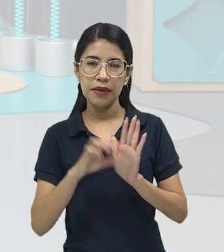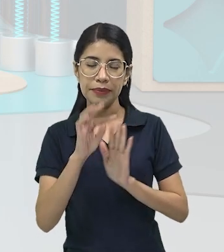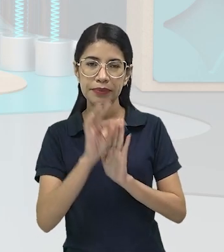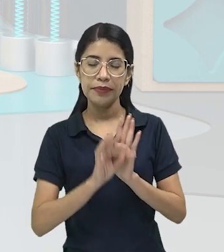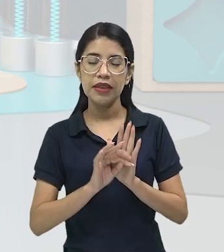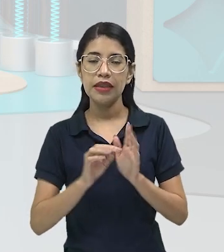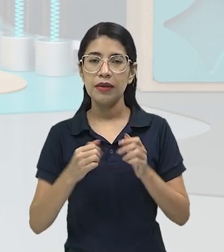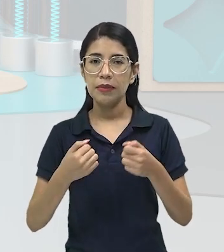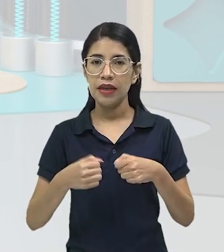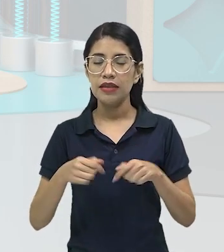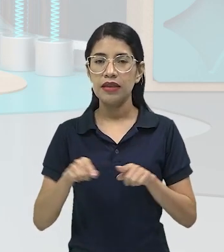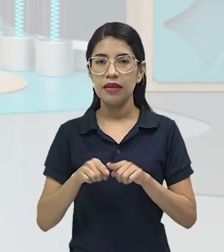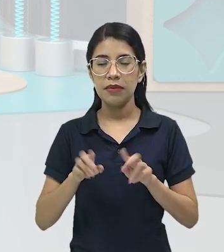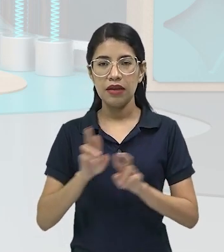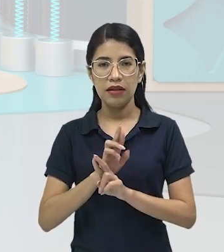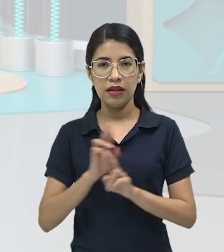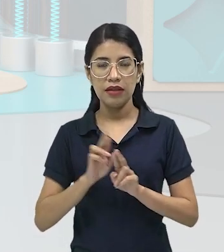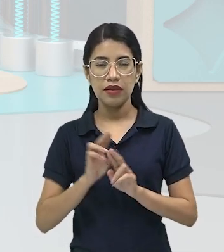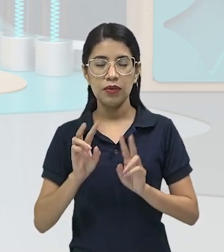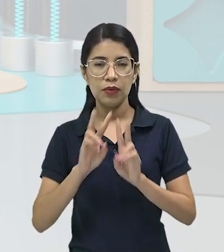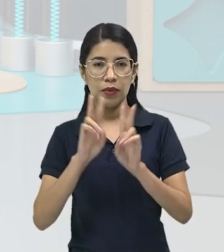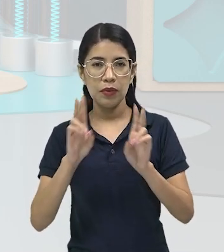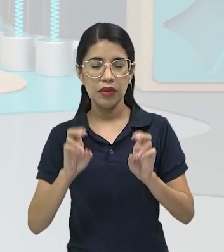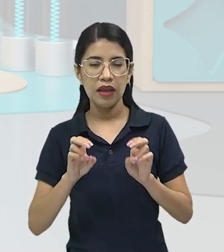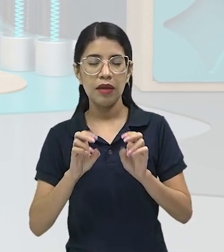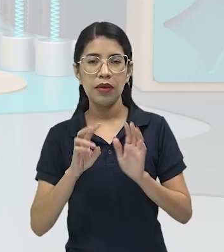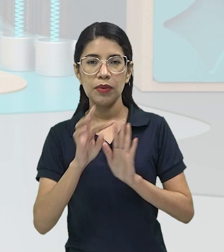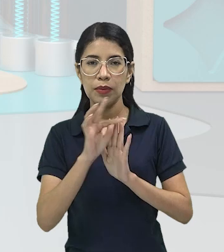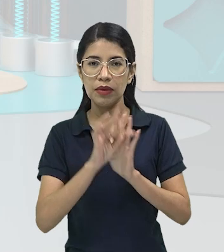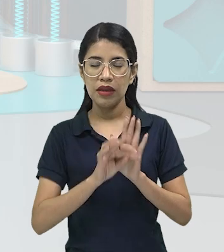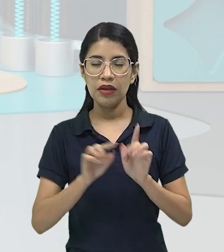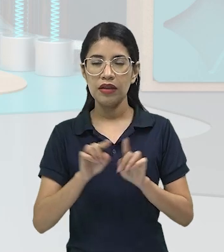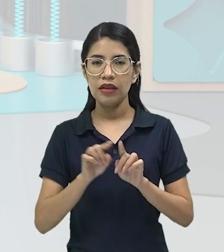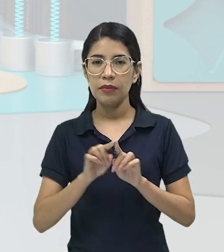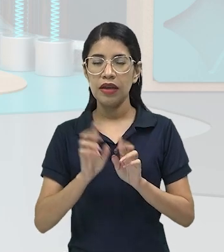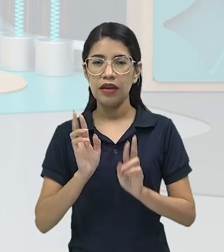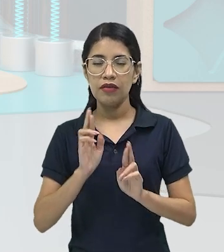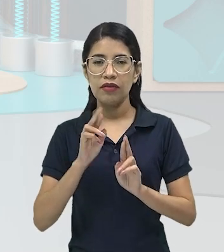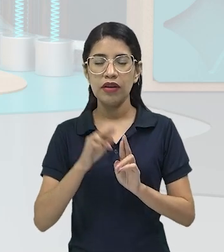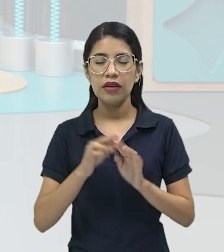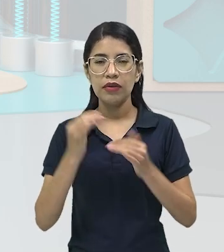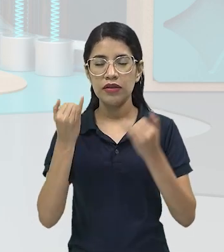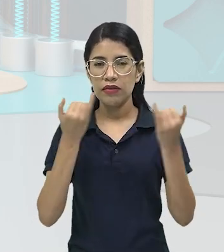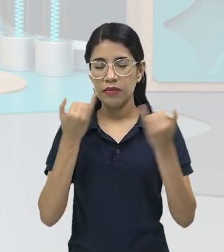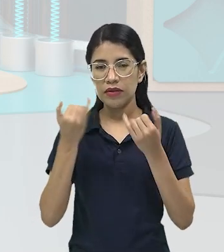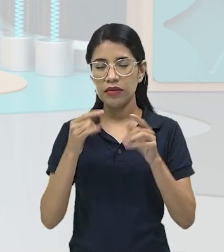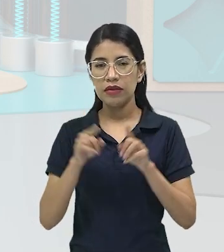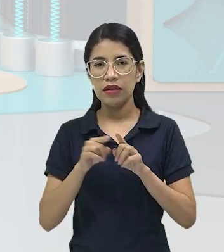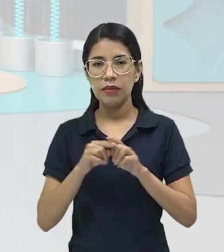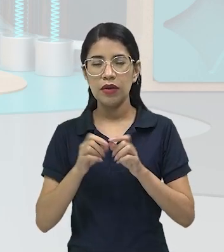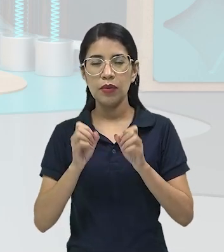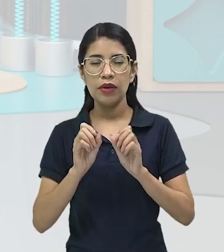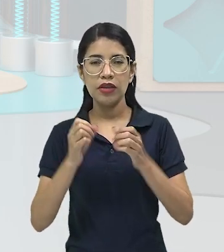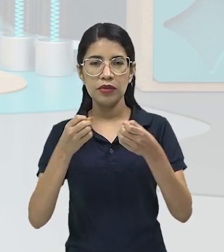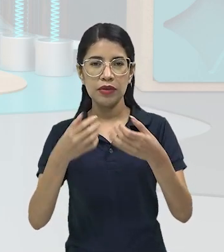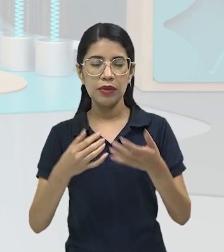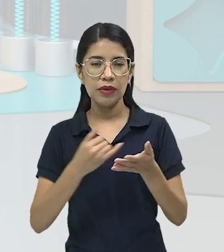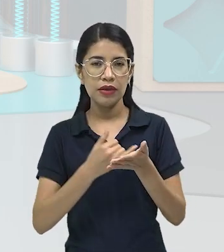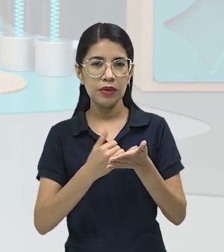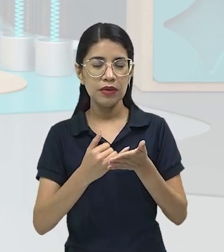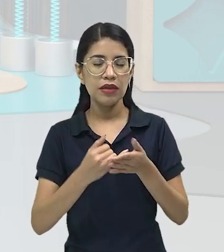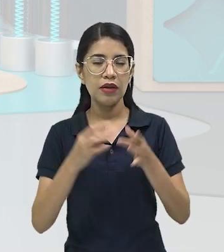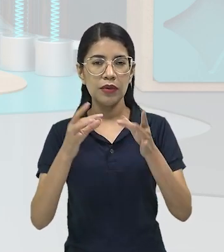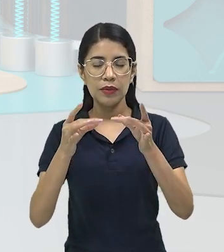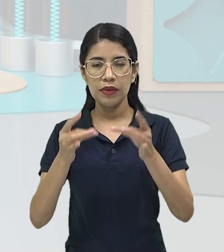você precisa fazer essa relação temática e textual, retomando essas informações, vendo o que você disse na introdução,